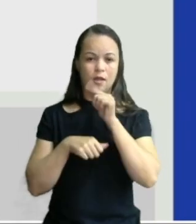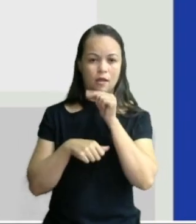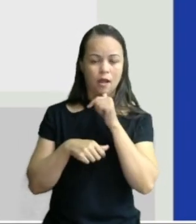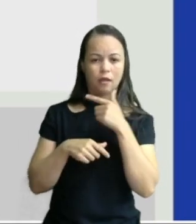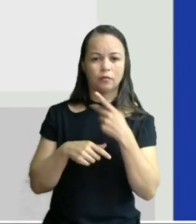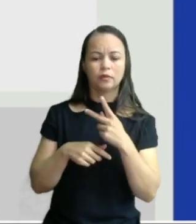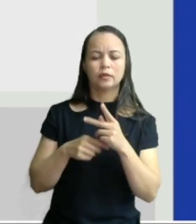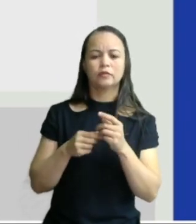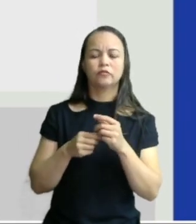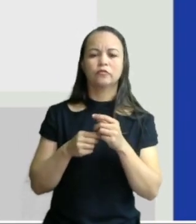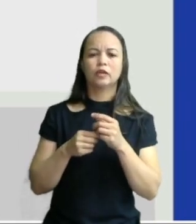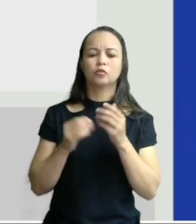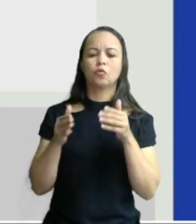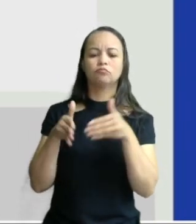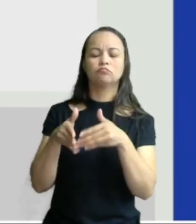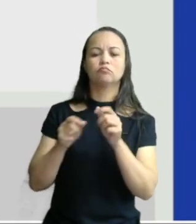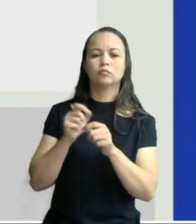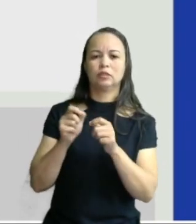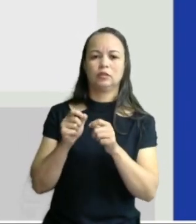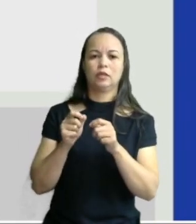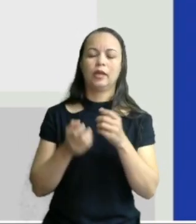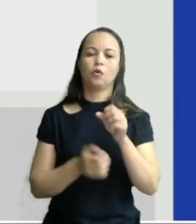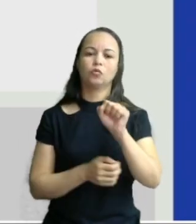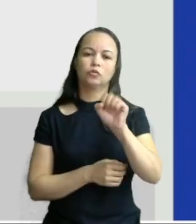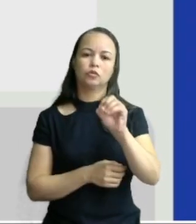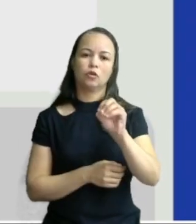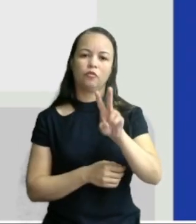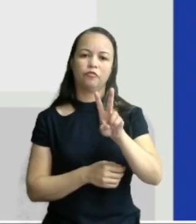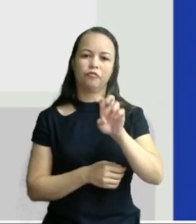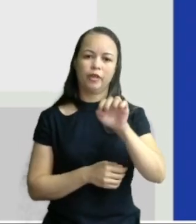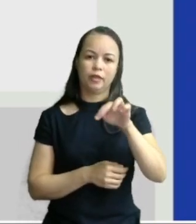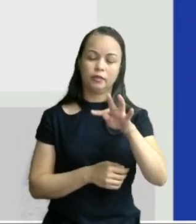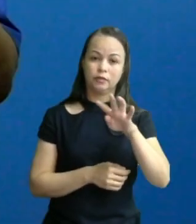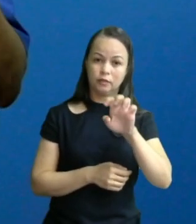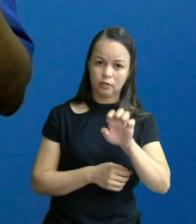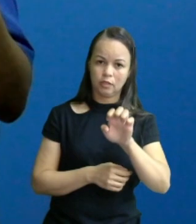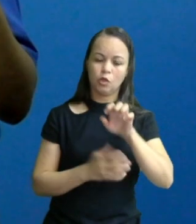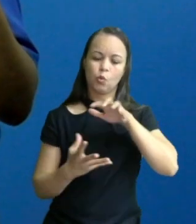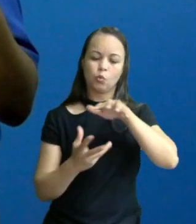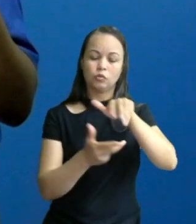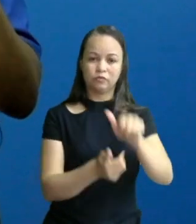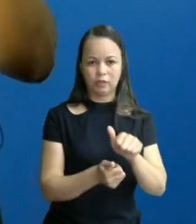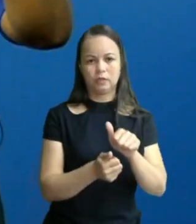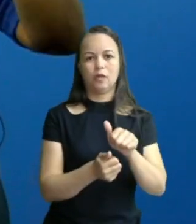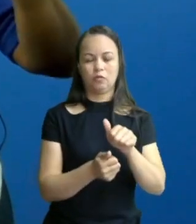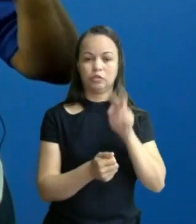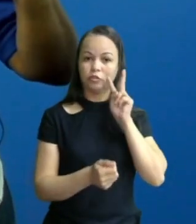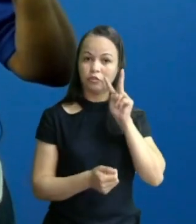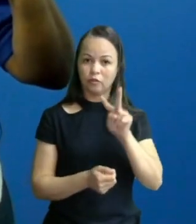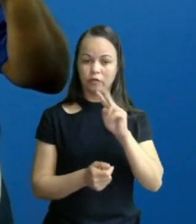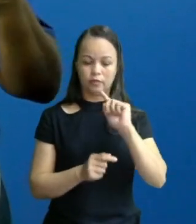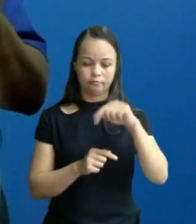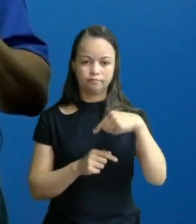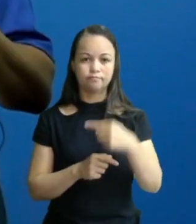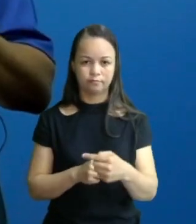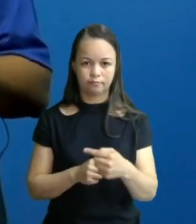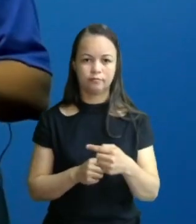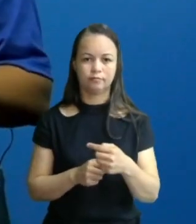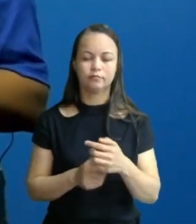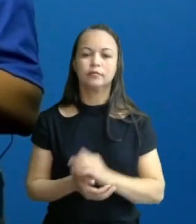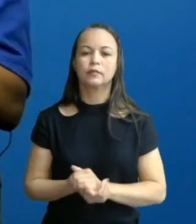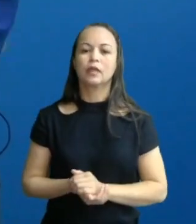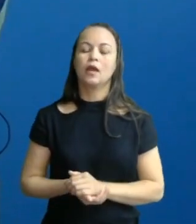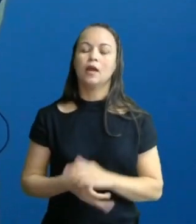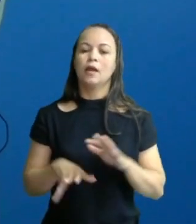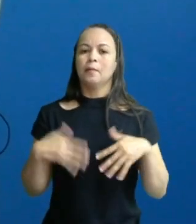fator que deu origem ao termo solvente universal. Nós vamos ver isso sobre o solvente universal mais na frente, tá certo?